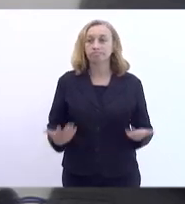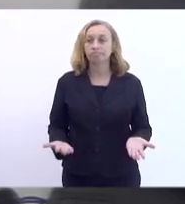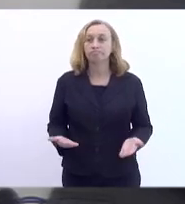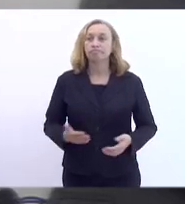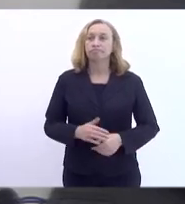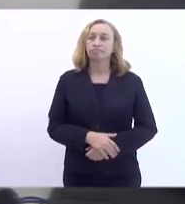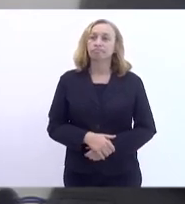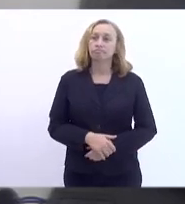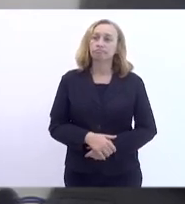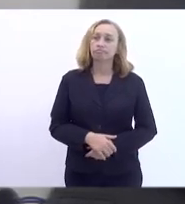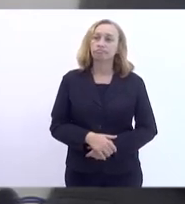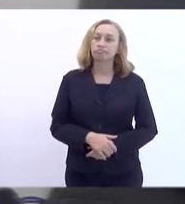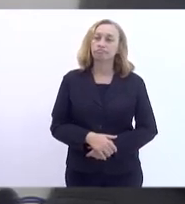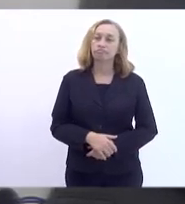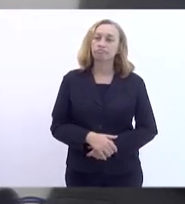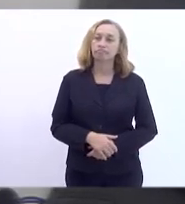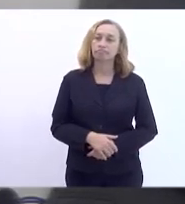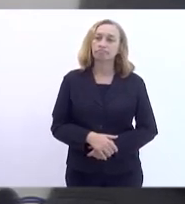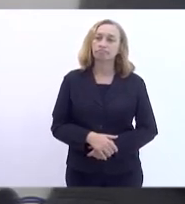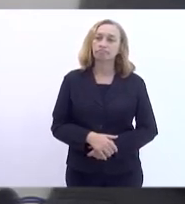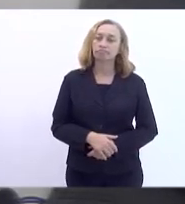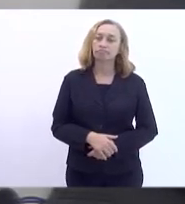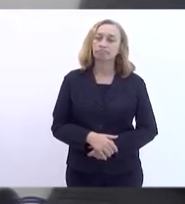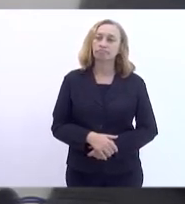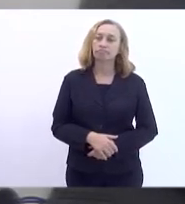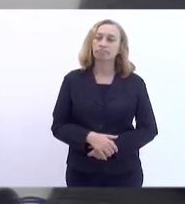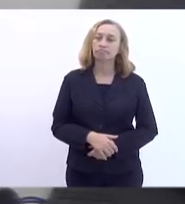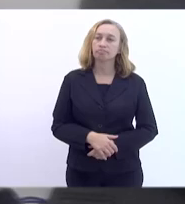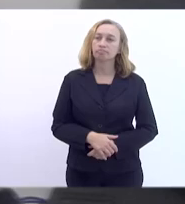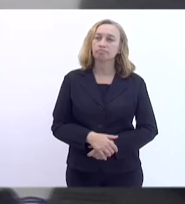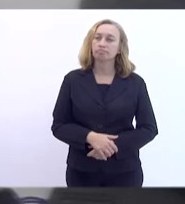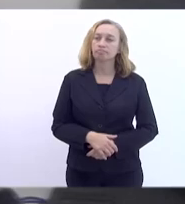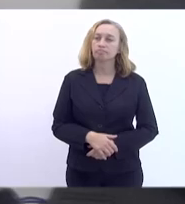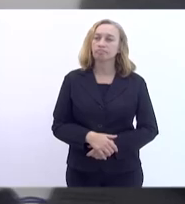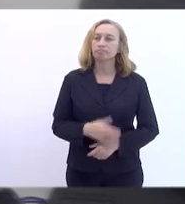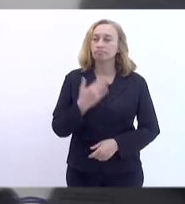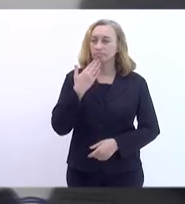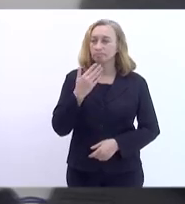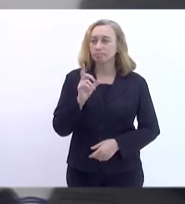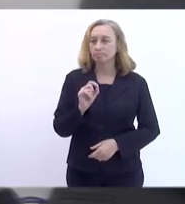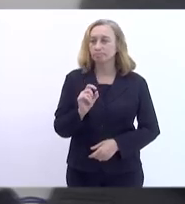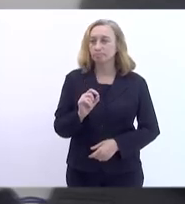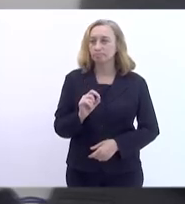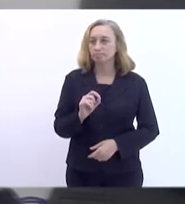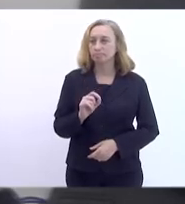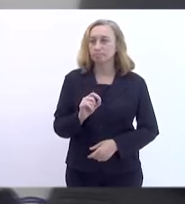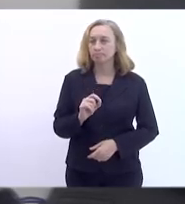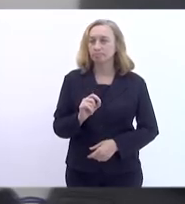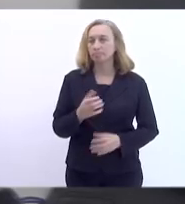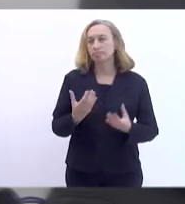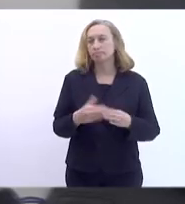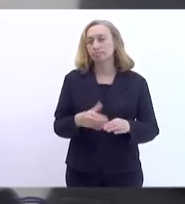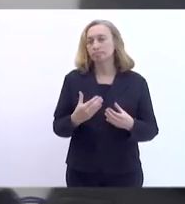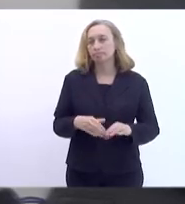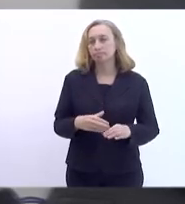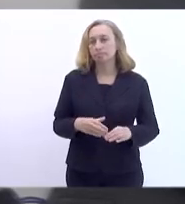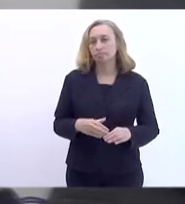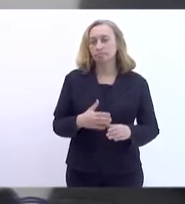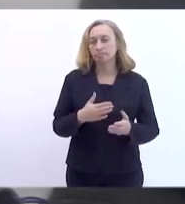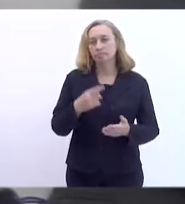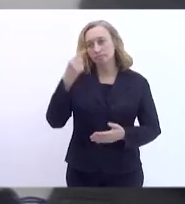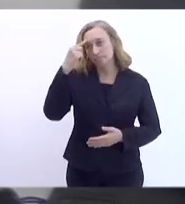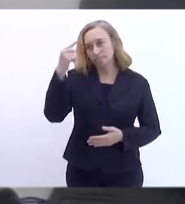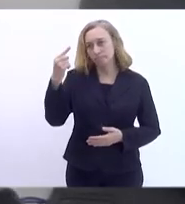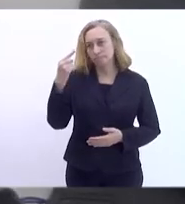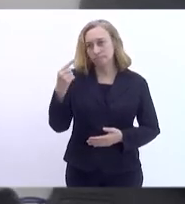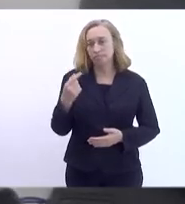eu acho que o fundamento da recomendação É temos o concurso público ele parte da